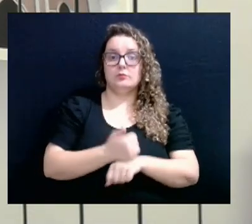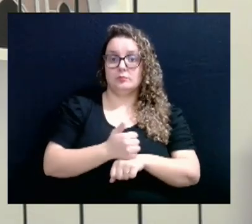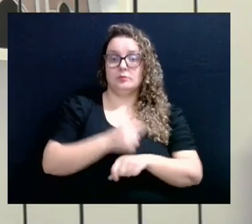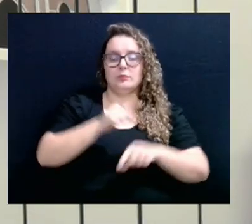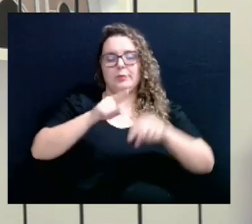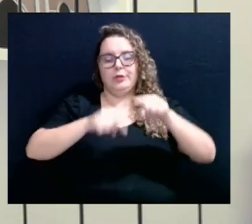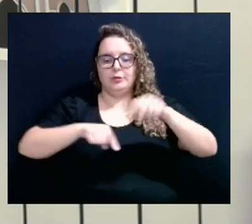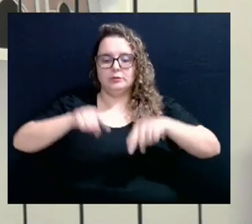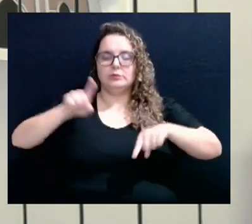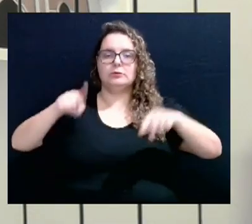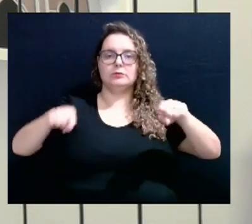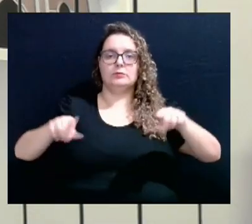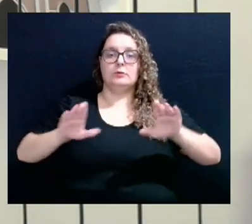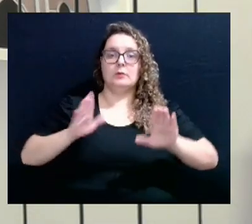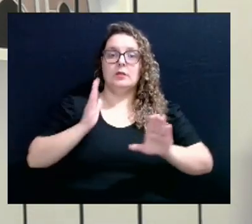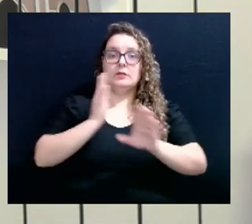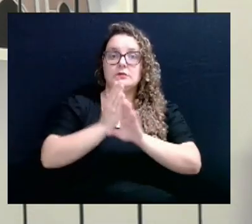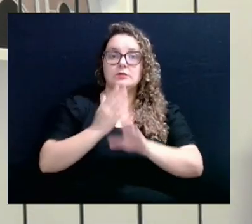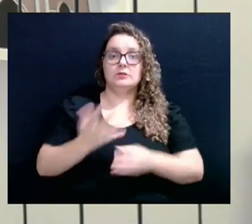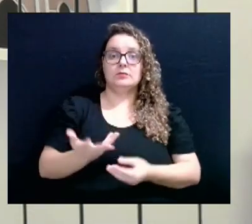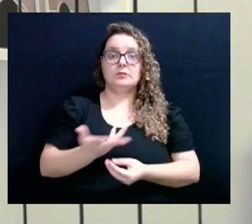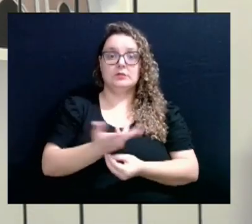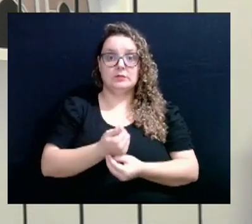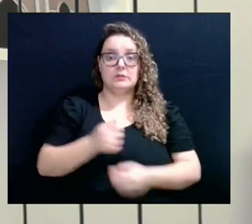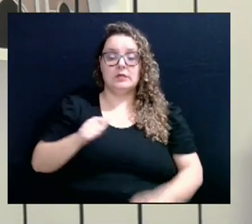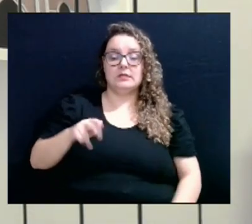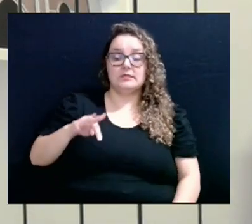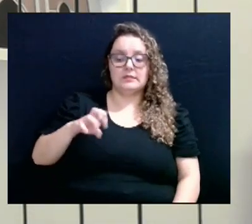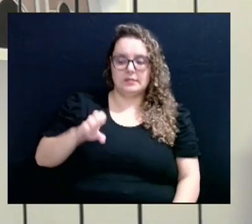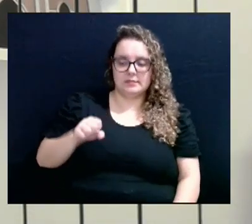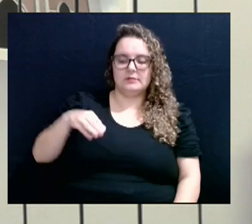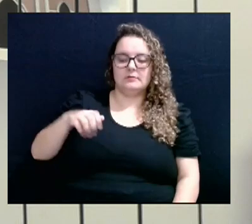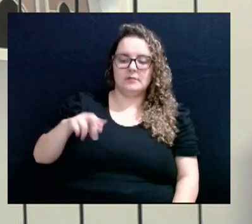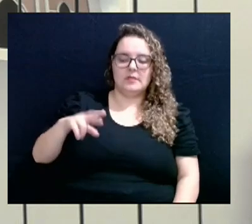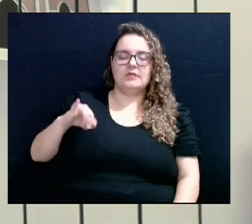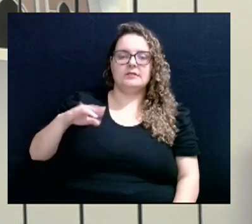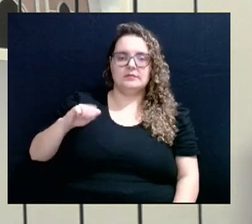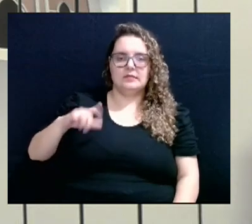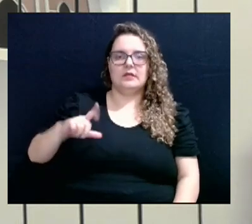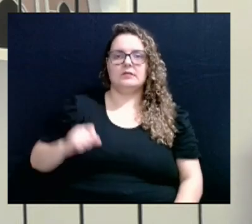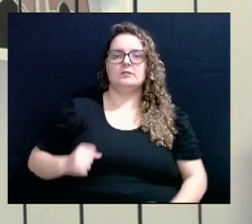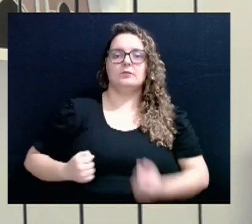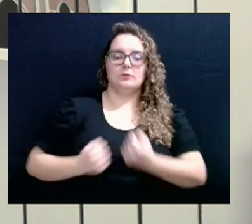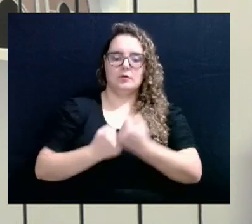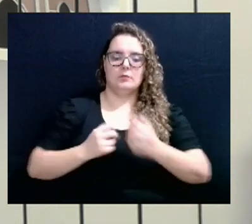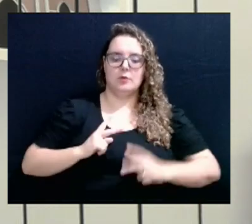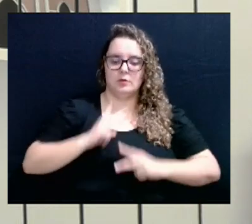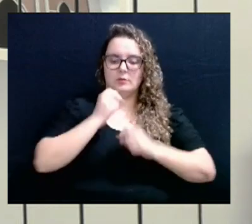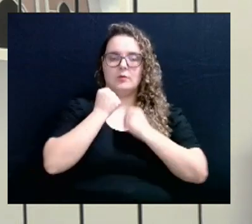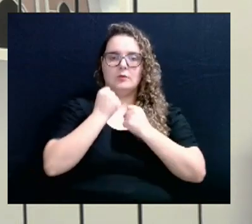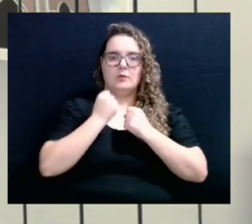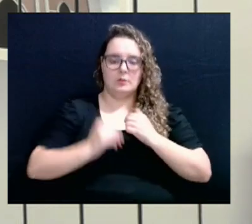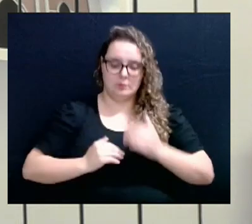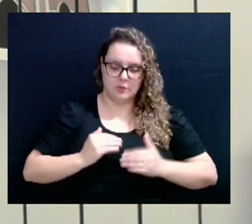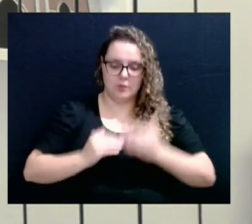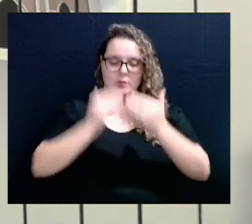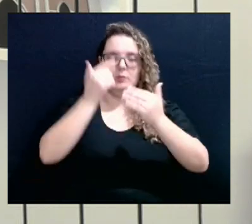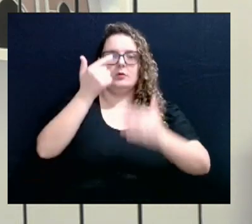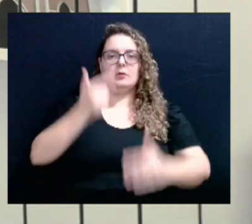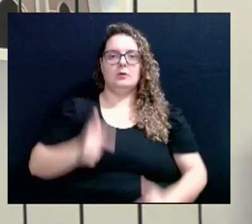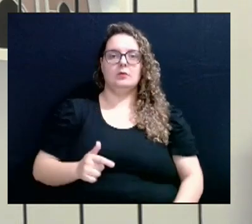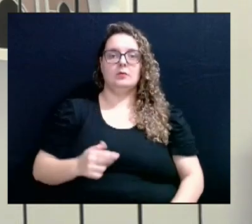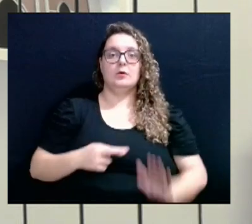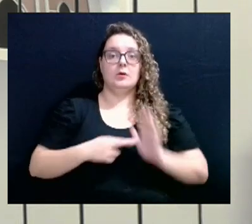mas encontrou nas artes marciais o apoio e a força que precisava para se reconstruir. Ele vai representar o Brasil